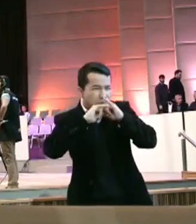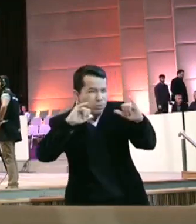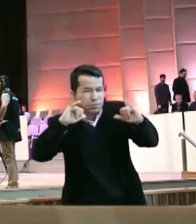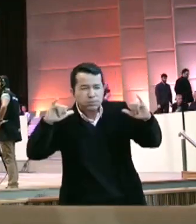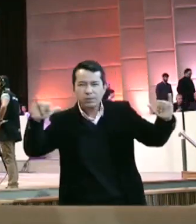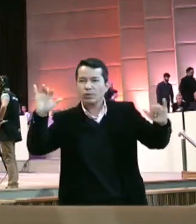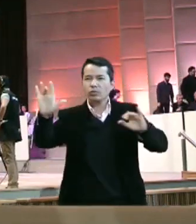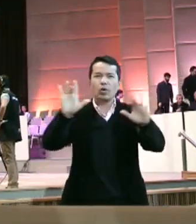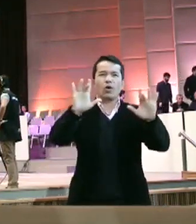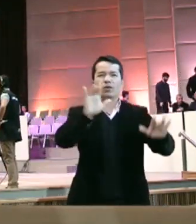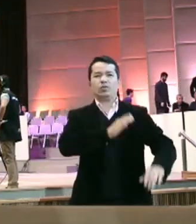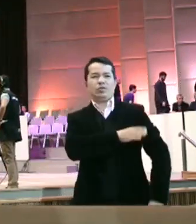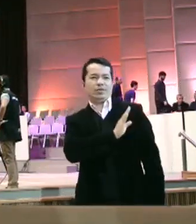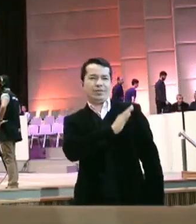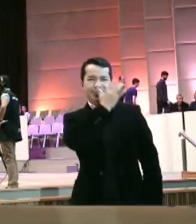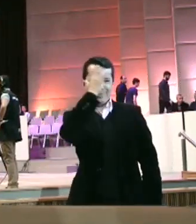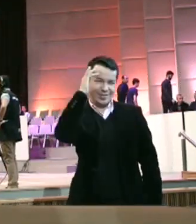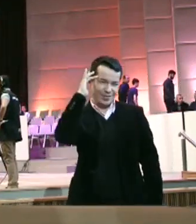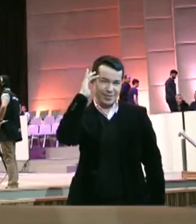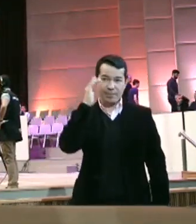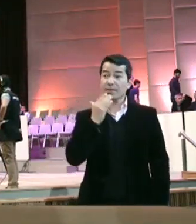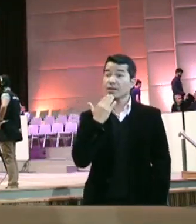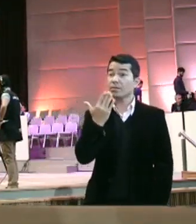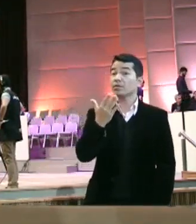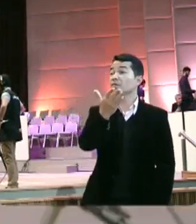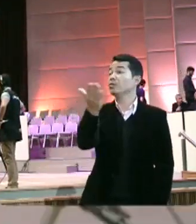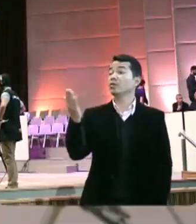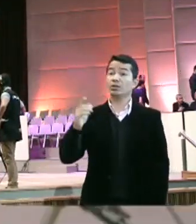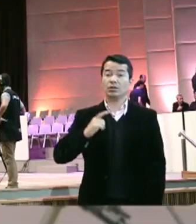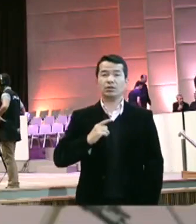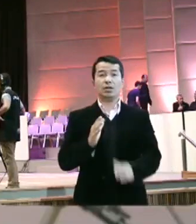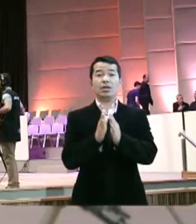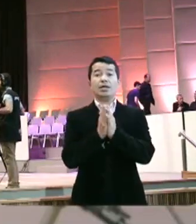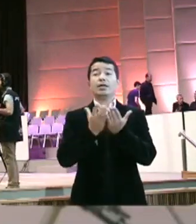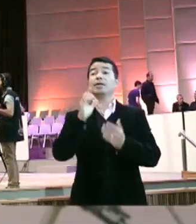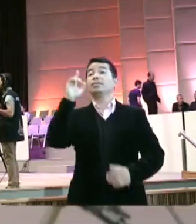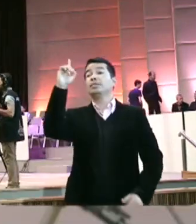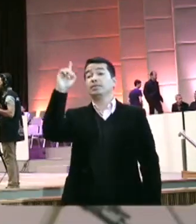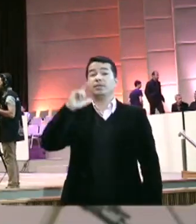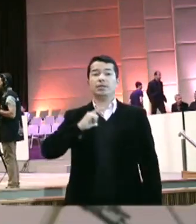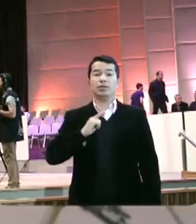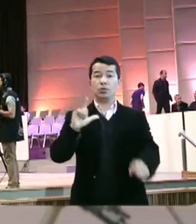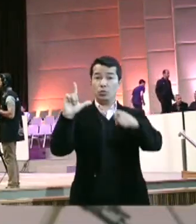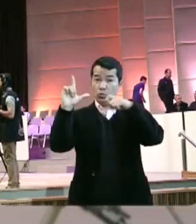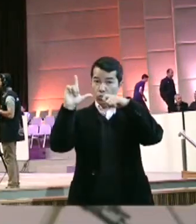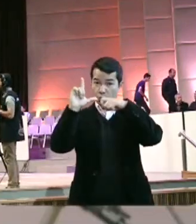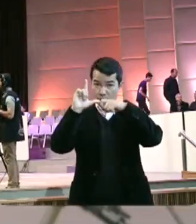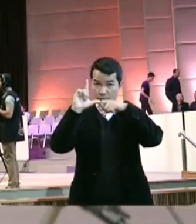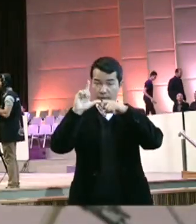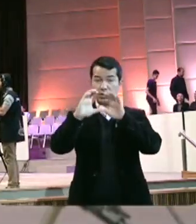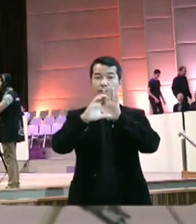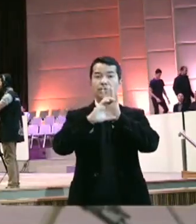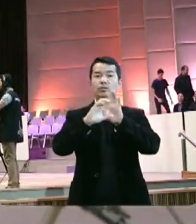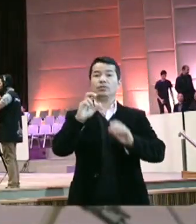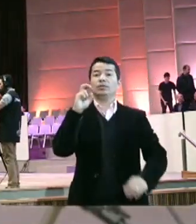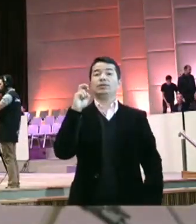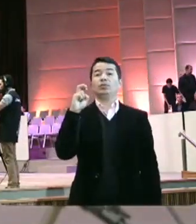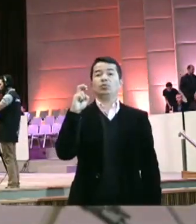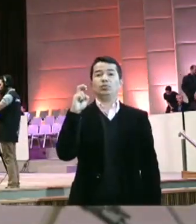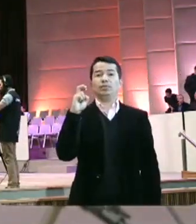Eu queria convidar você a abrir sua Bíblia no Evangelho de Lucas, capítulo 5,